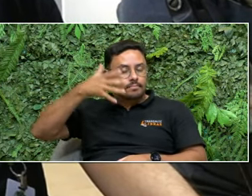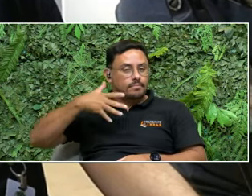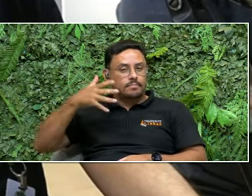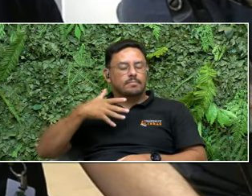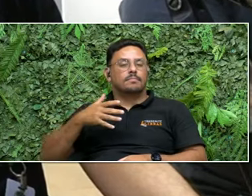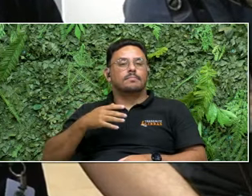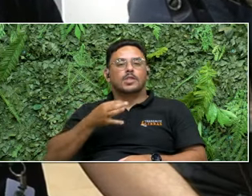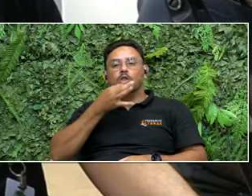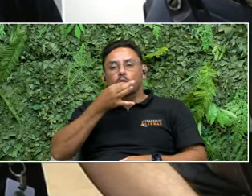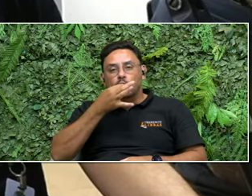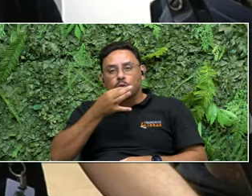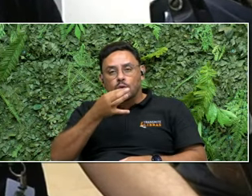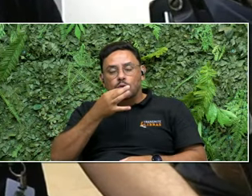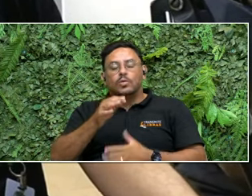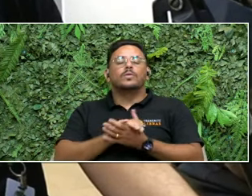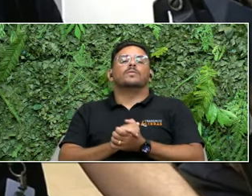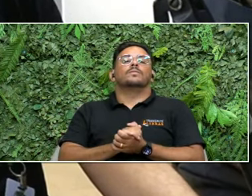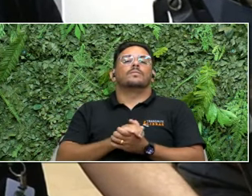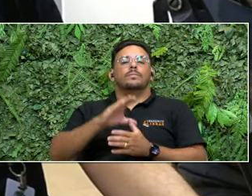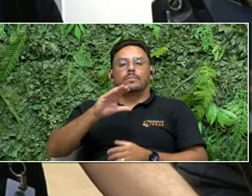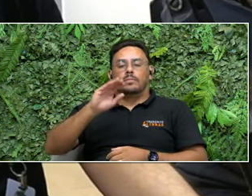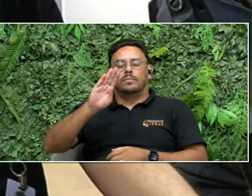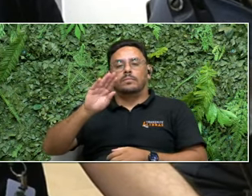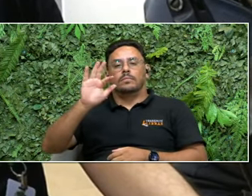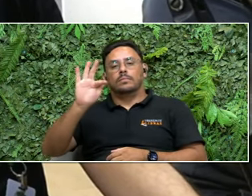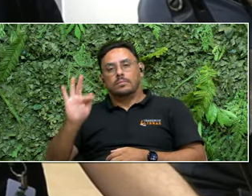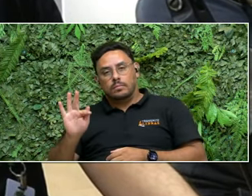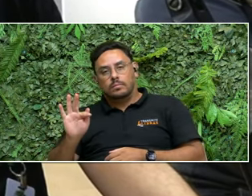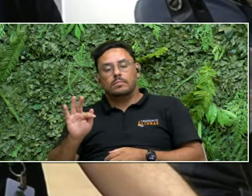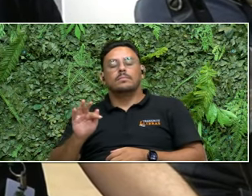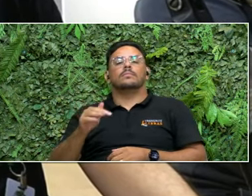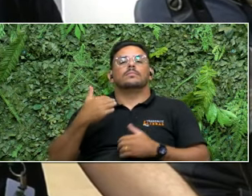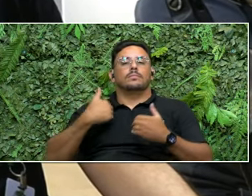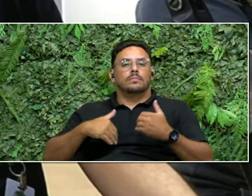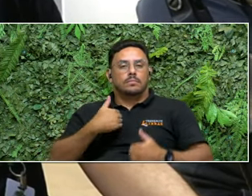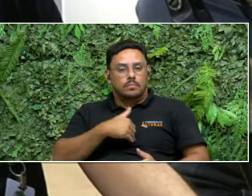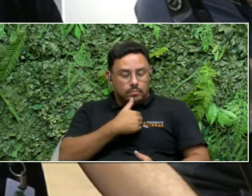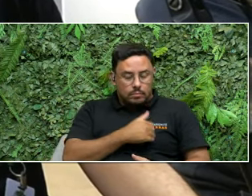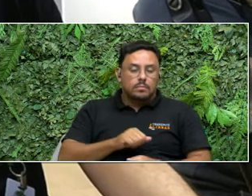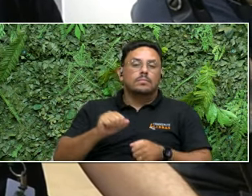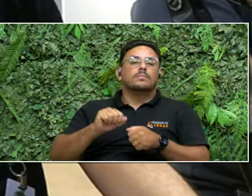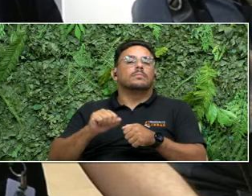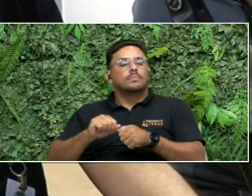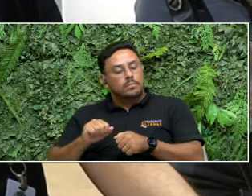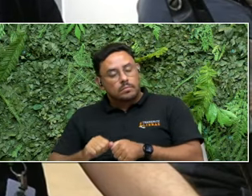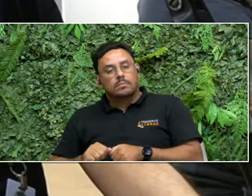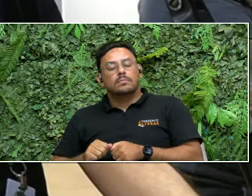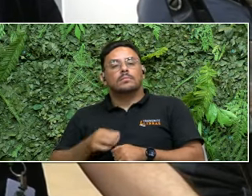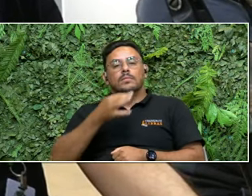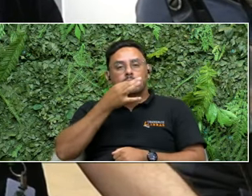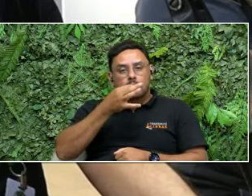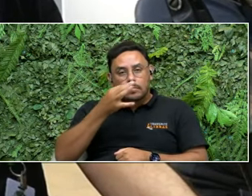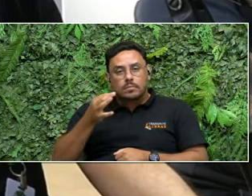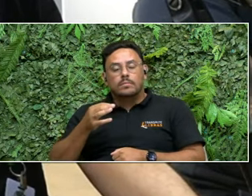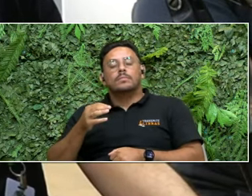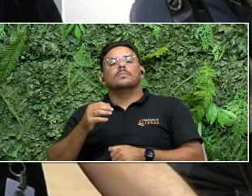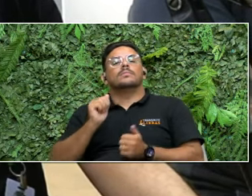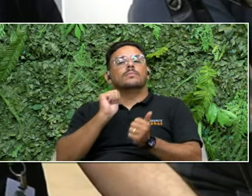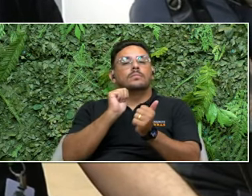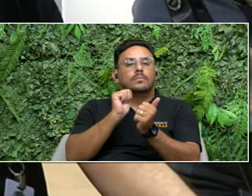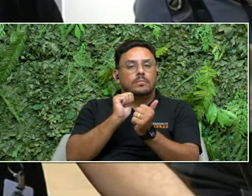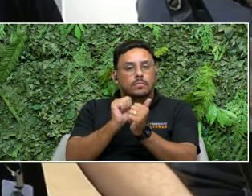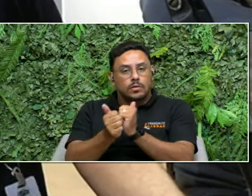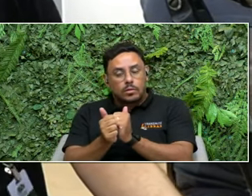árbitros né da CBF promoveu o Atlético promoveu aí você pode me corrigir né sobre arbitragem pros pros jogadores do